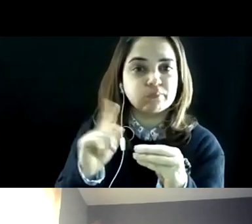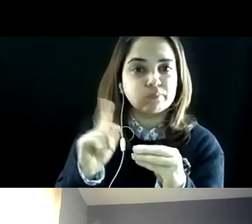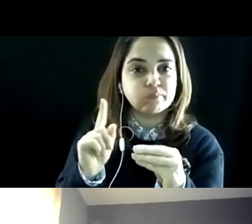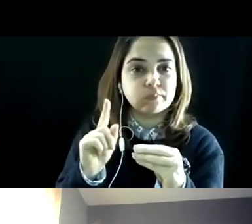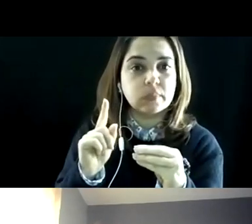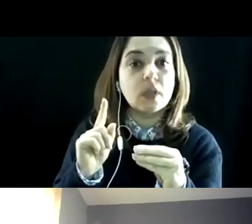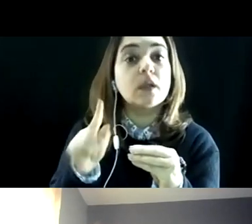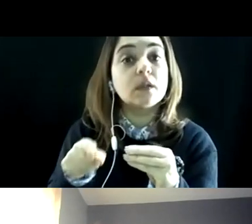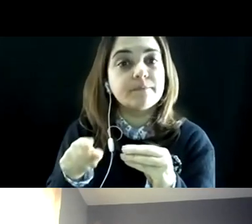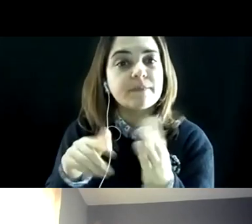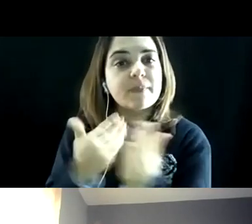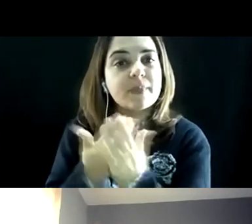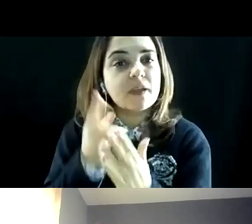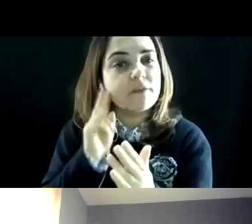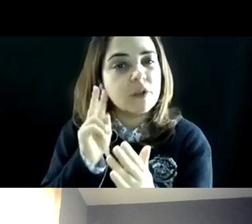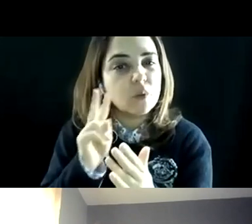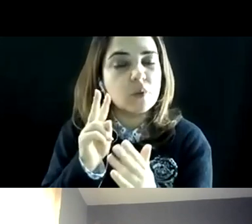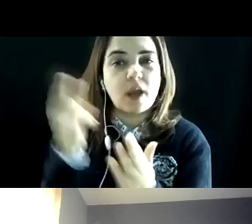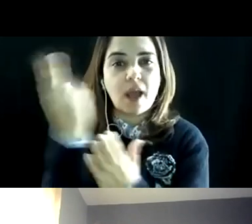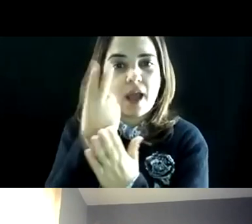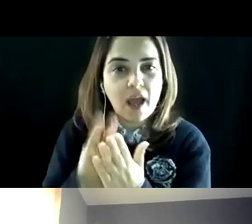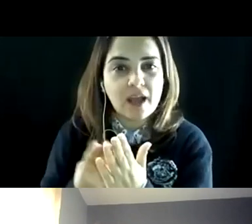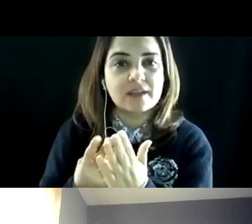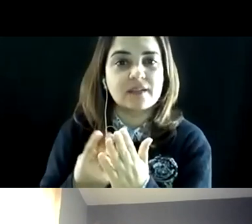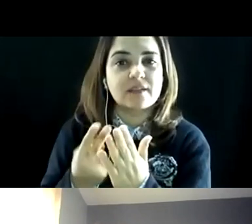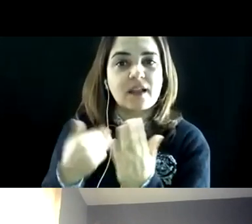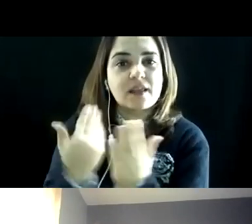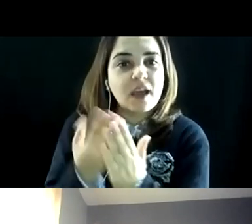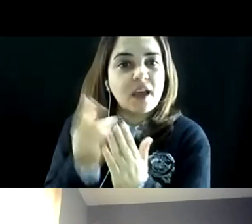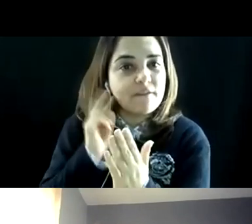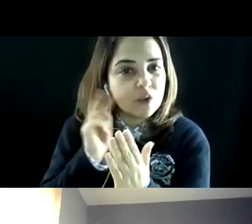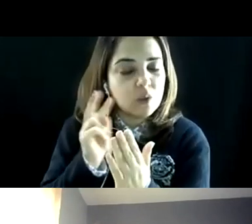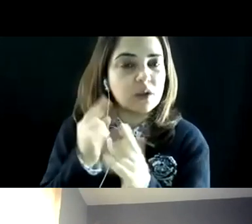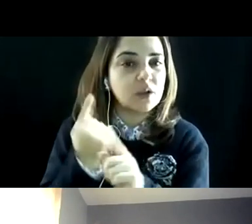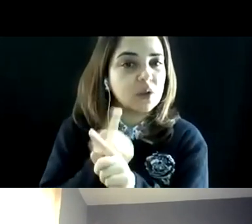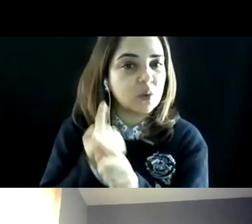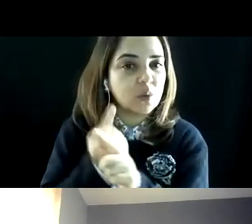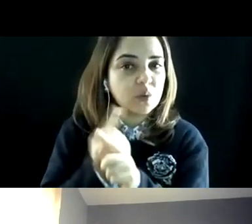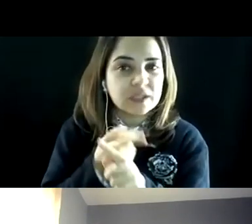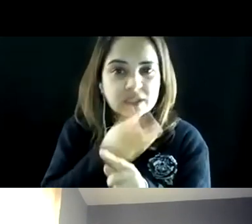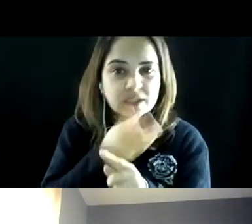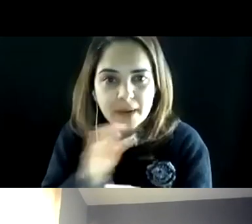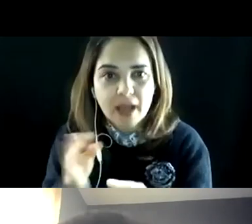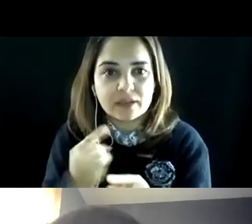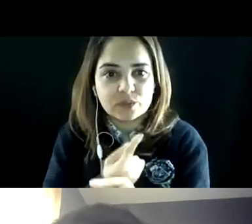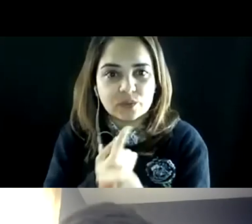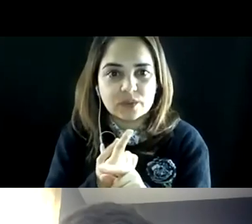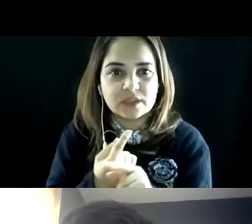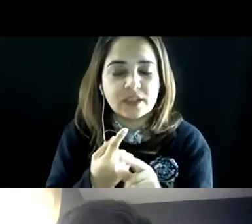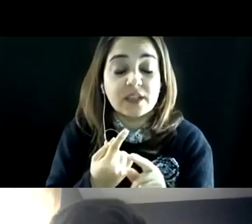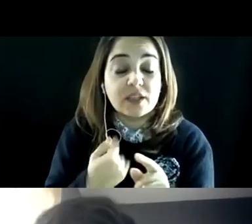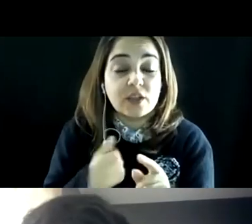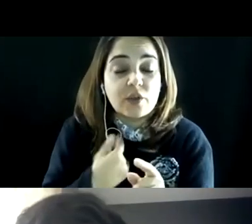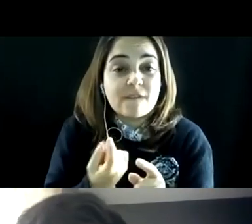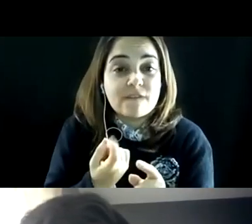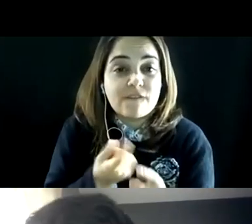e não deixasse valorizar componentes artísticas, componentes de caráter mais práticos, enfim, agora à falta de expressão melhor,